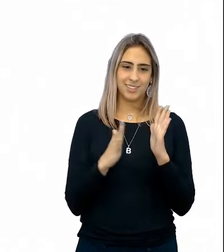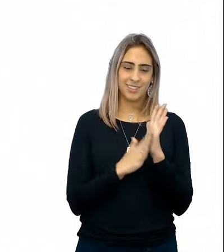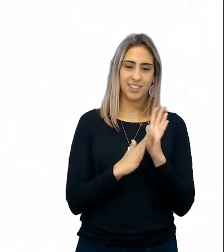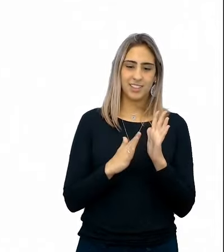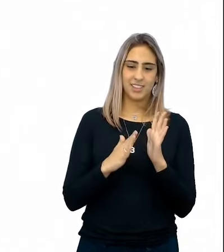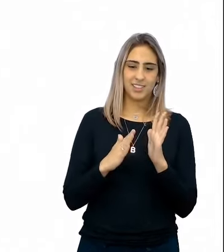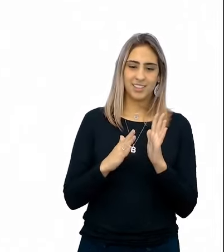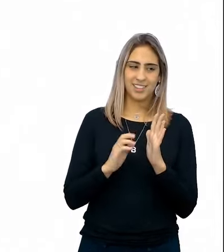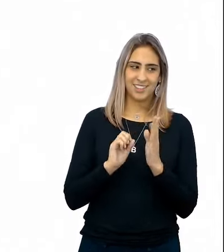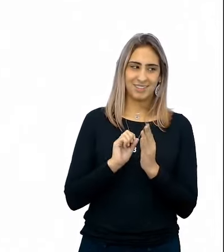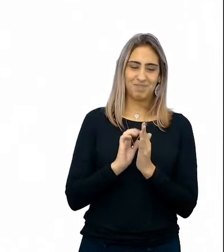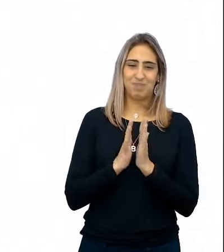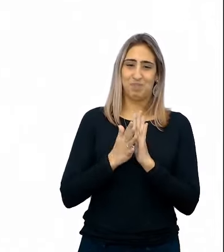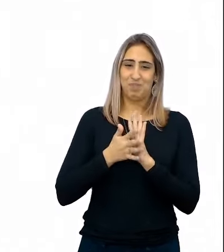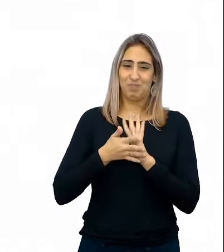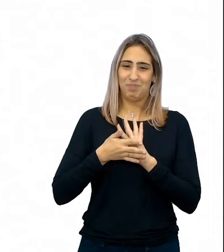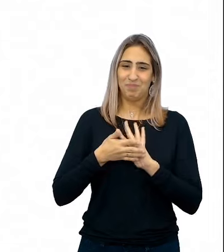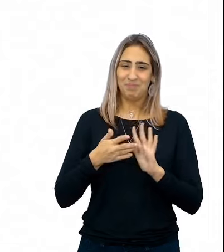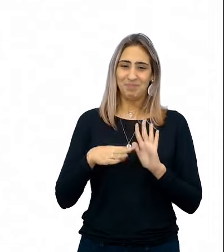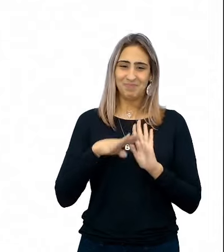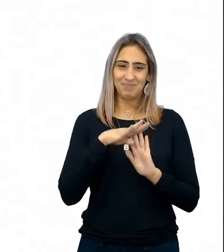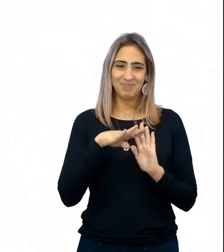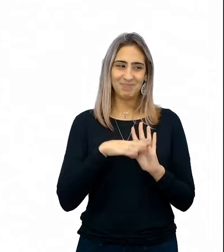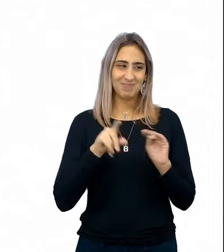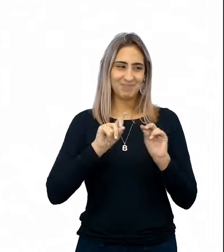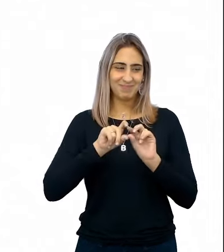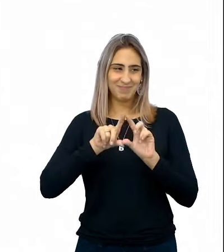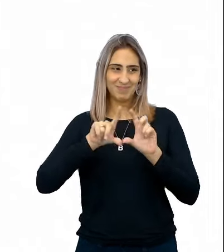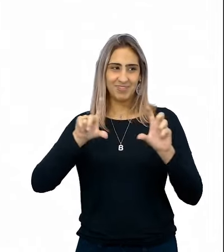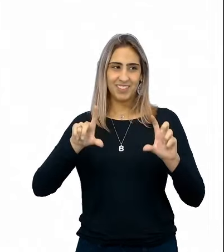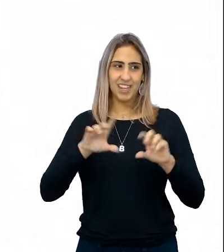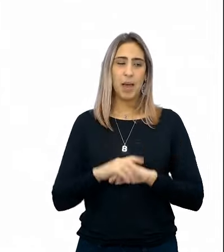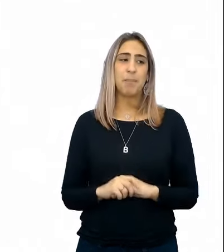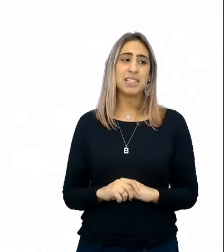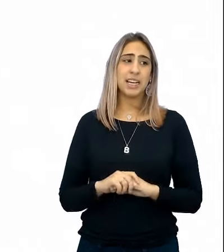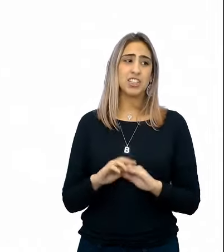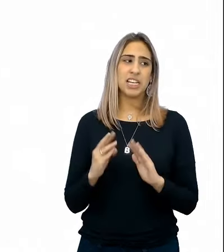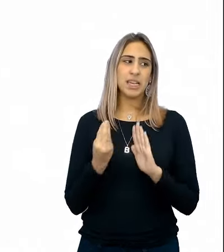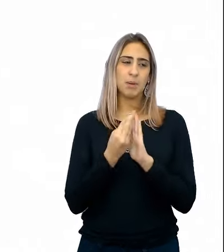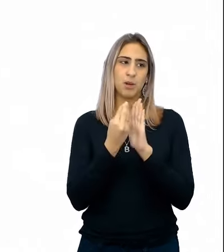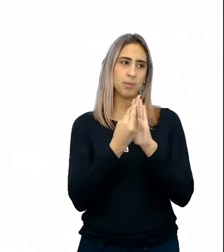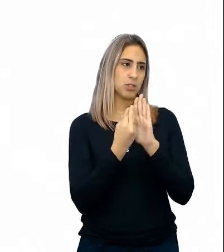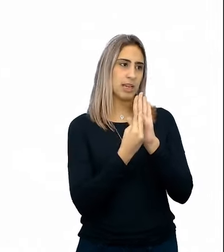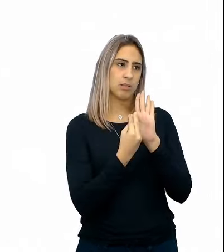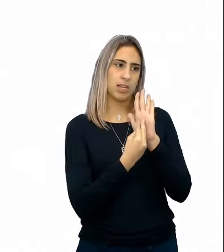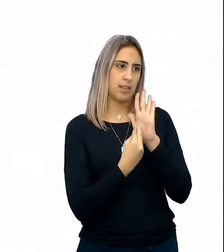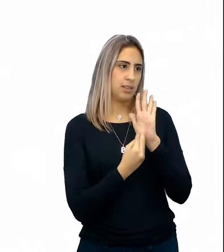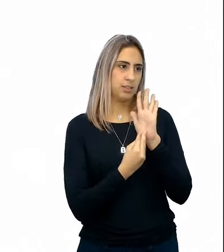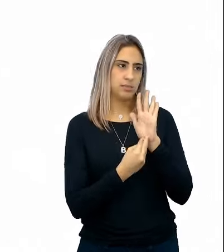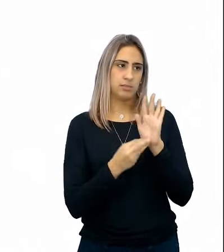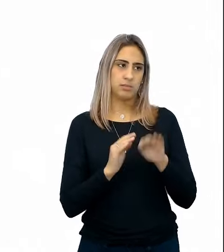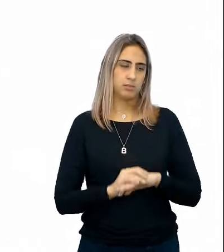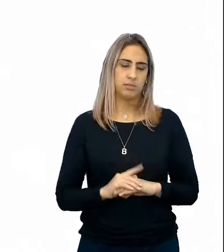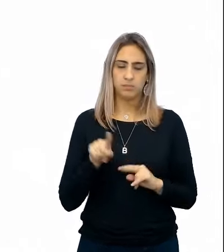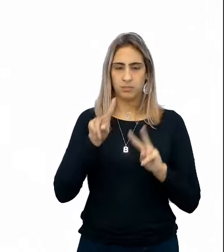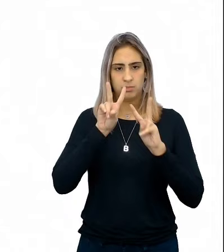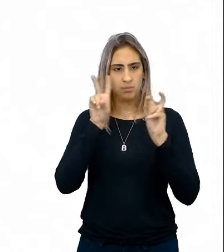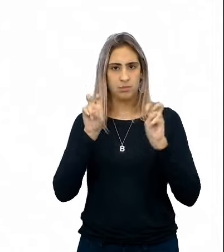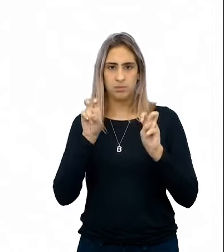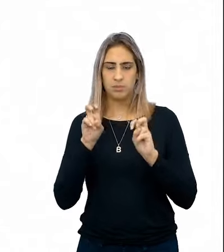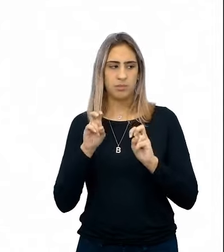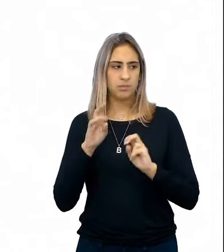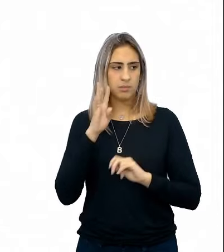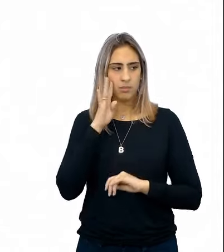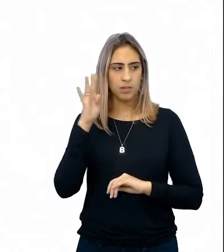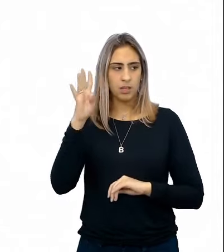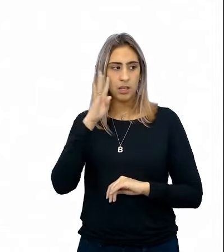dados estão no calendário, né, na tabela, mas o estudante deve voltar a ele e fazer uma contagem para